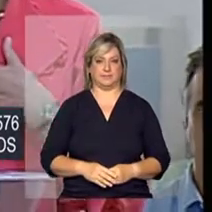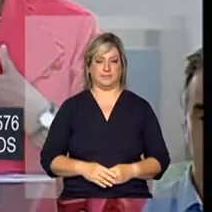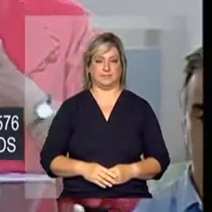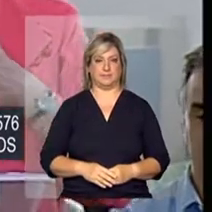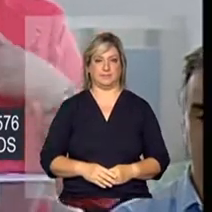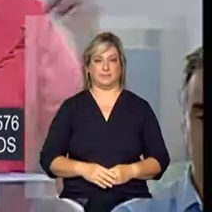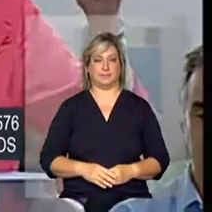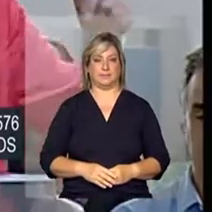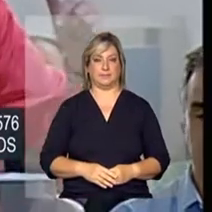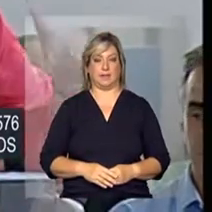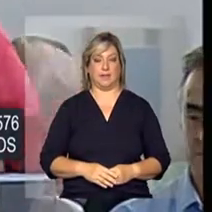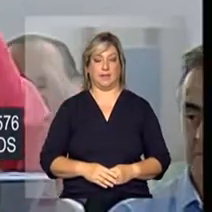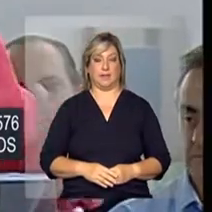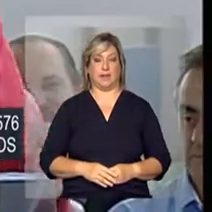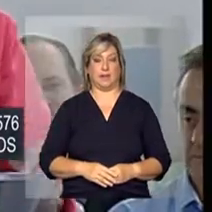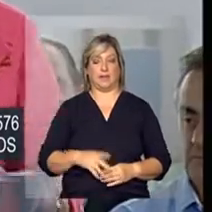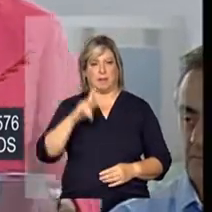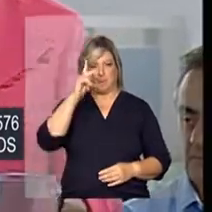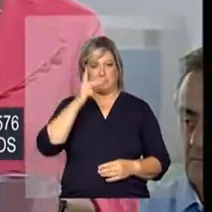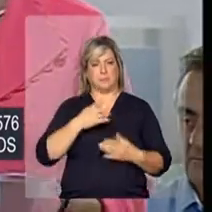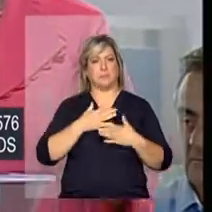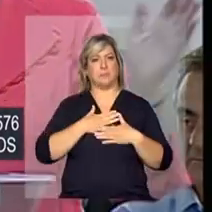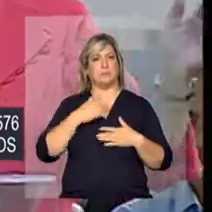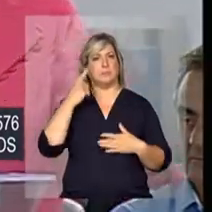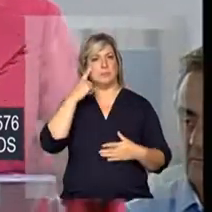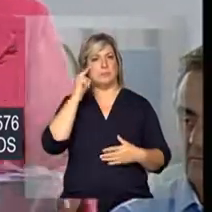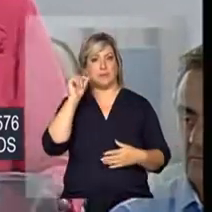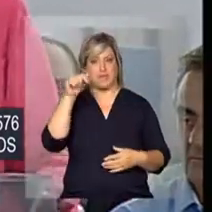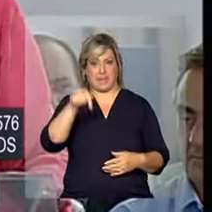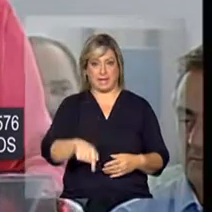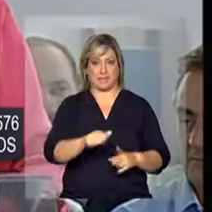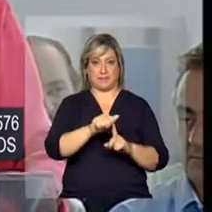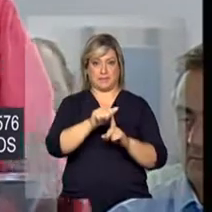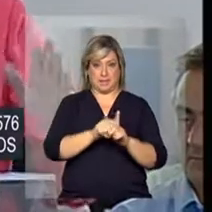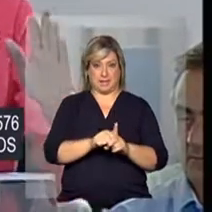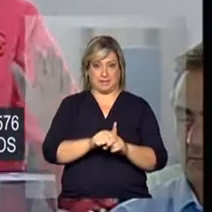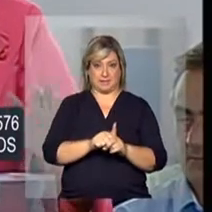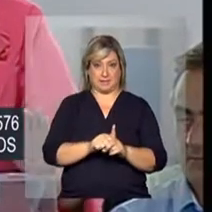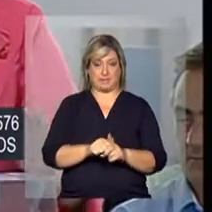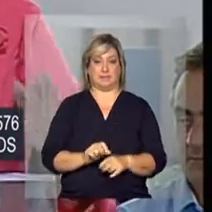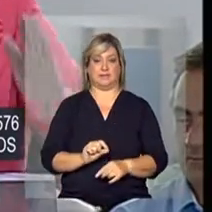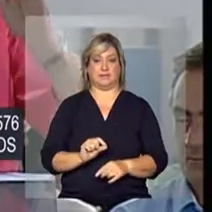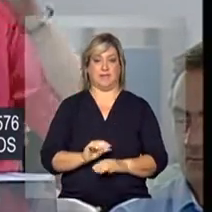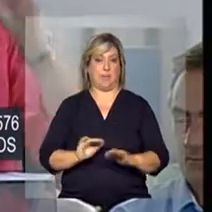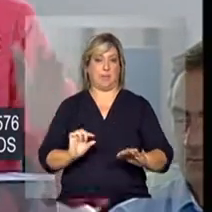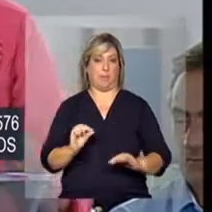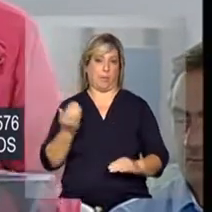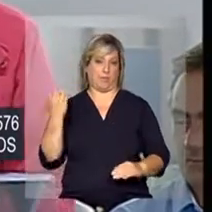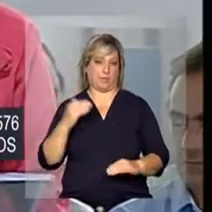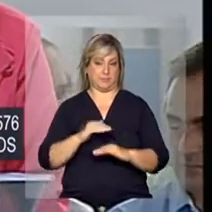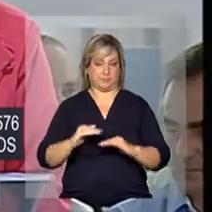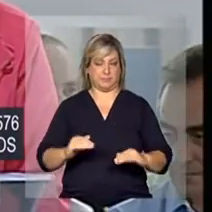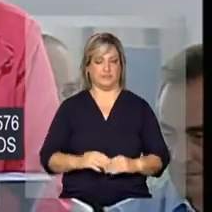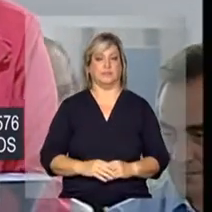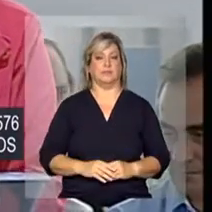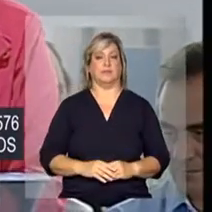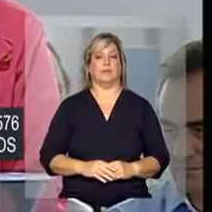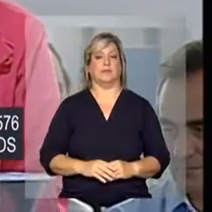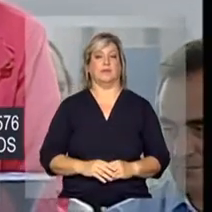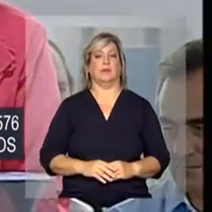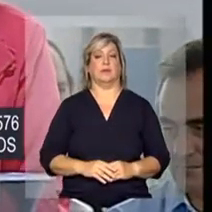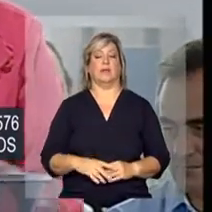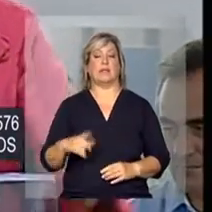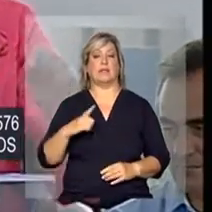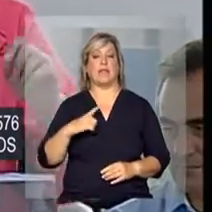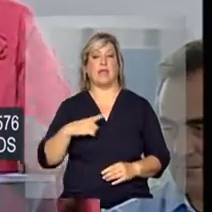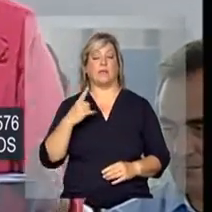Para mim, esse mês que acabou trouxe um grande momento